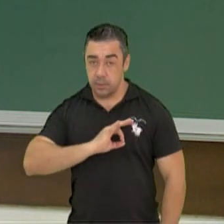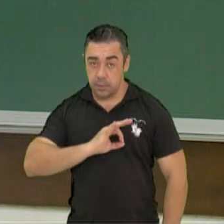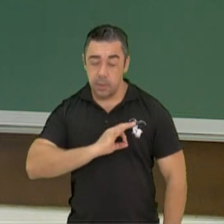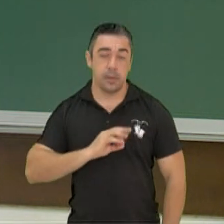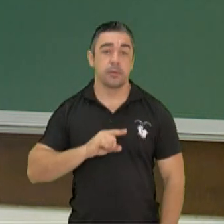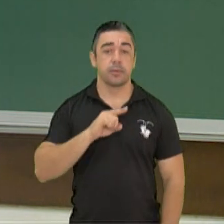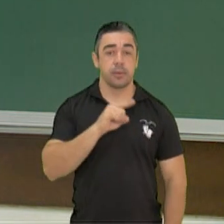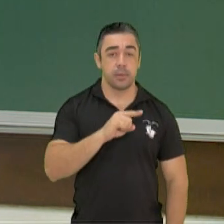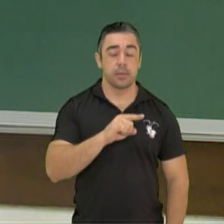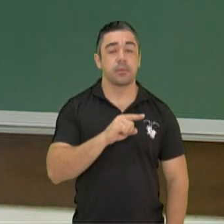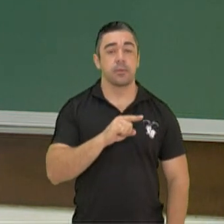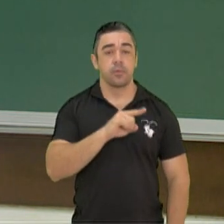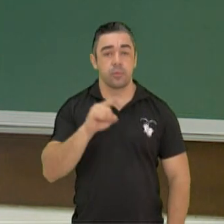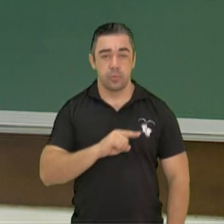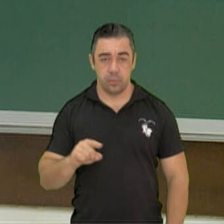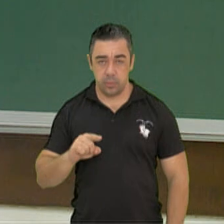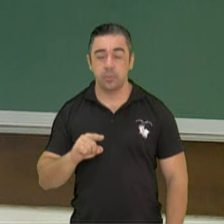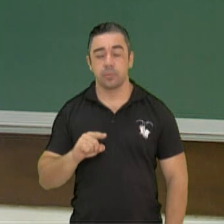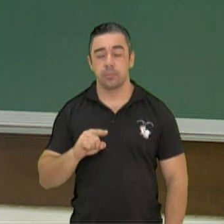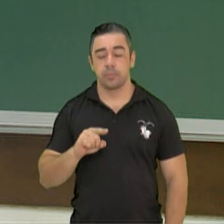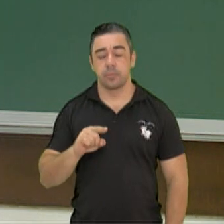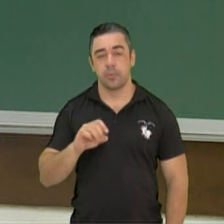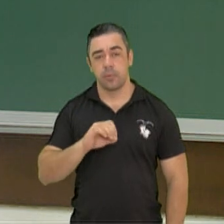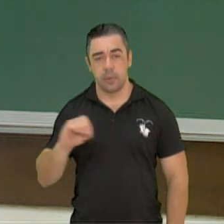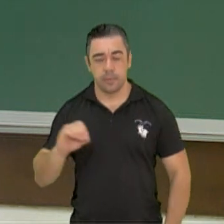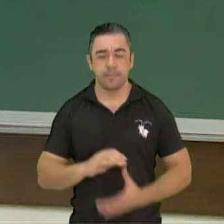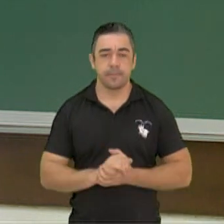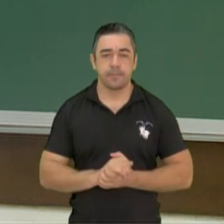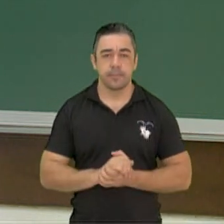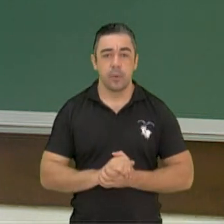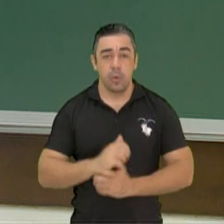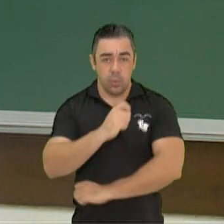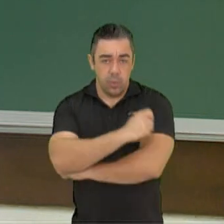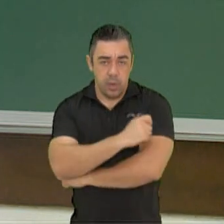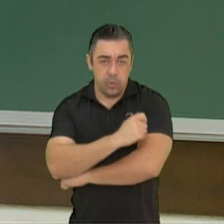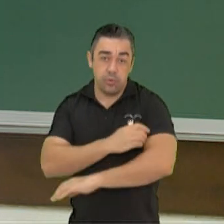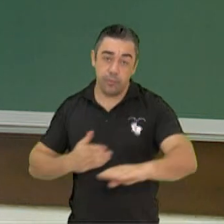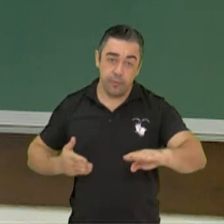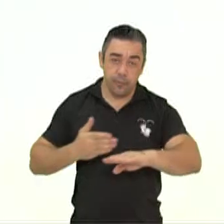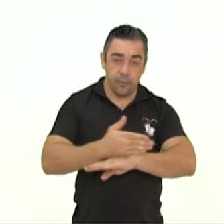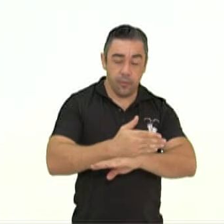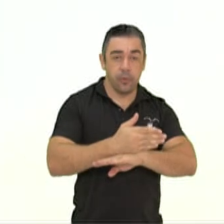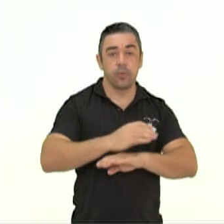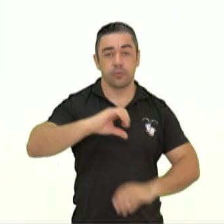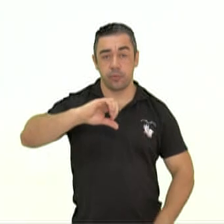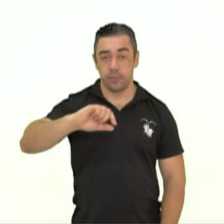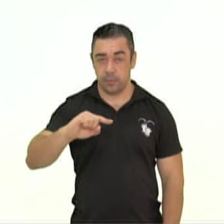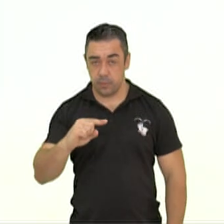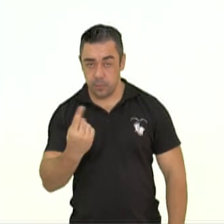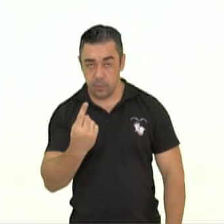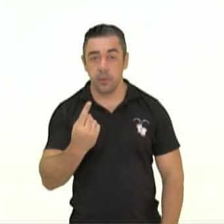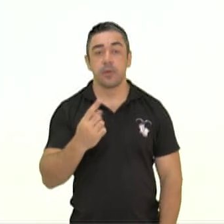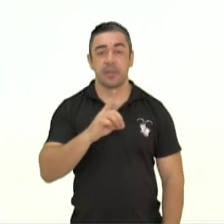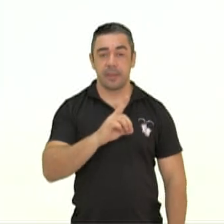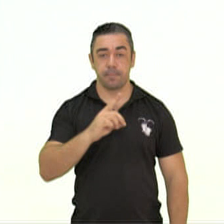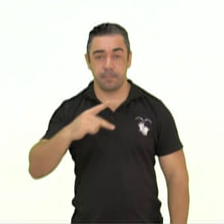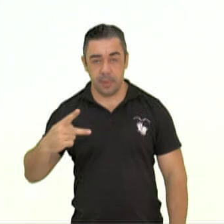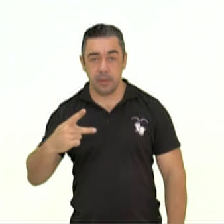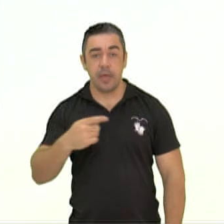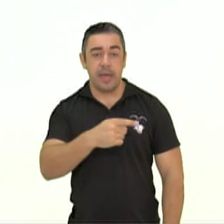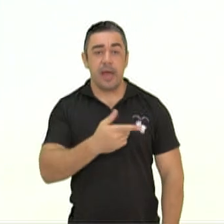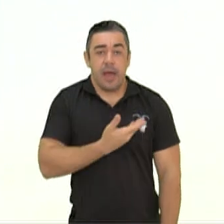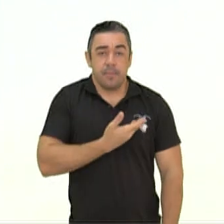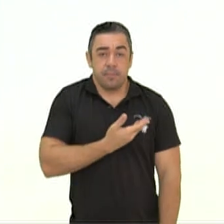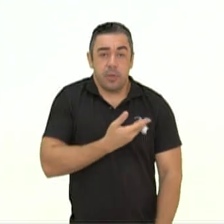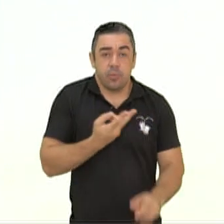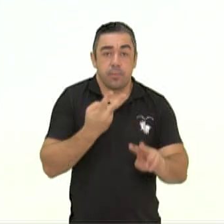protesto, alunos seguiam para o 91º DP, onde colegas estão detidos.